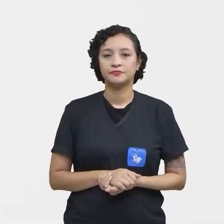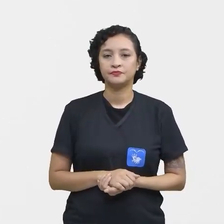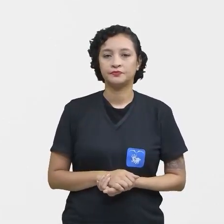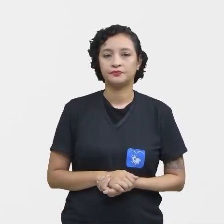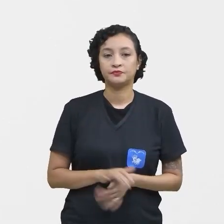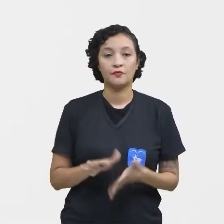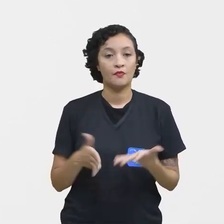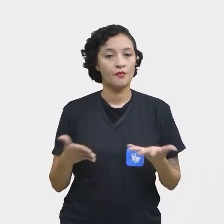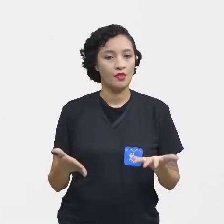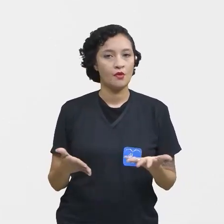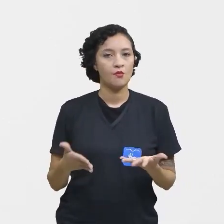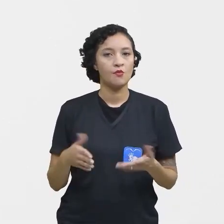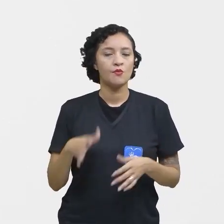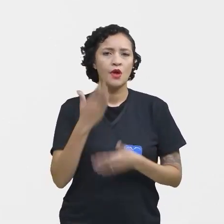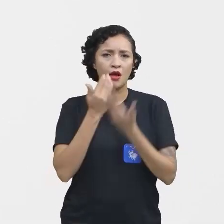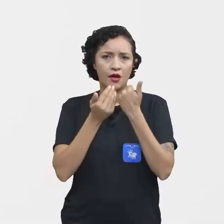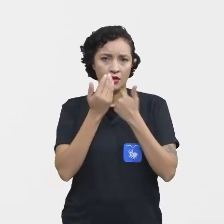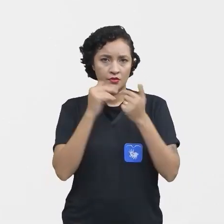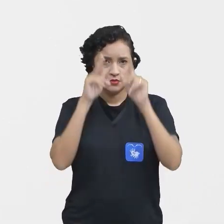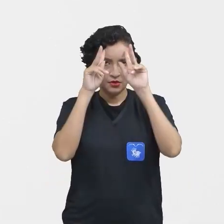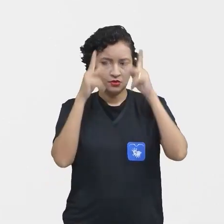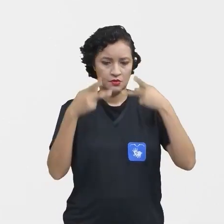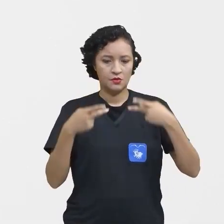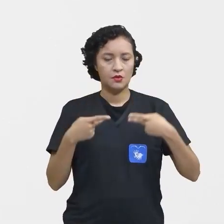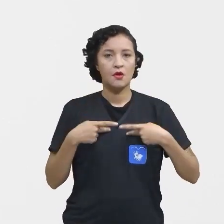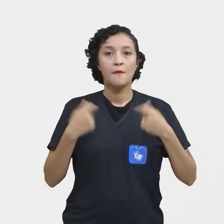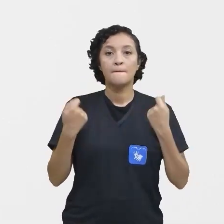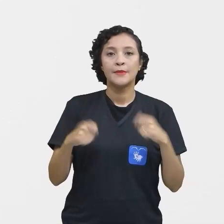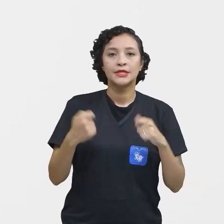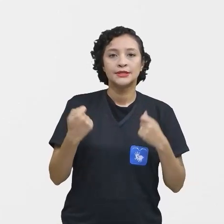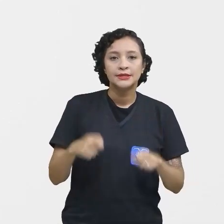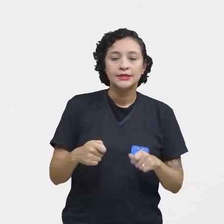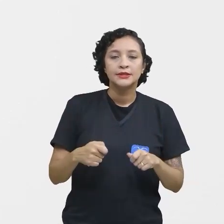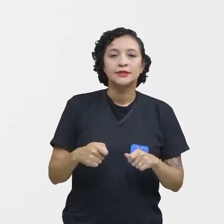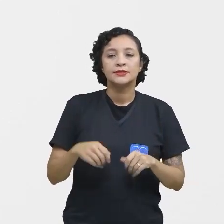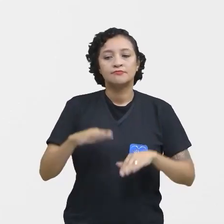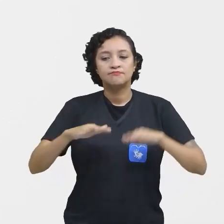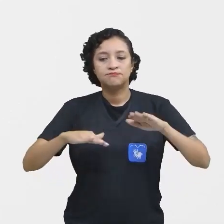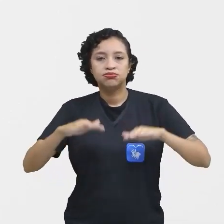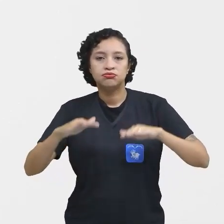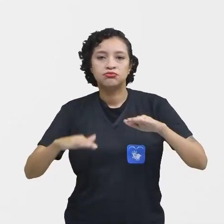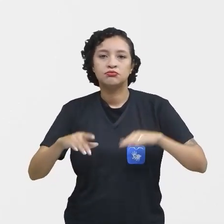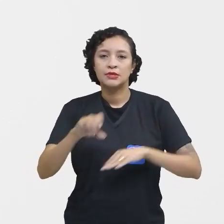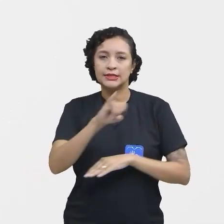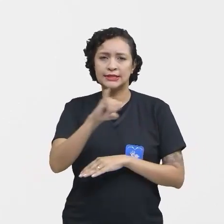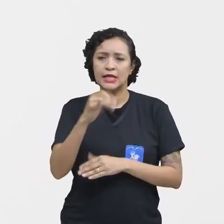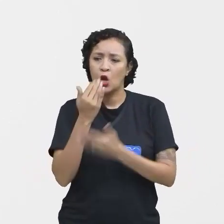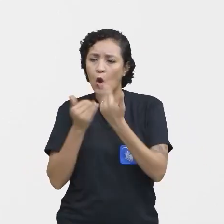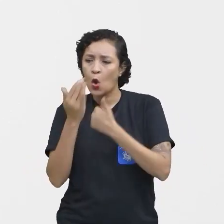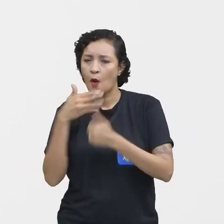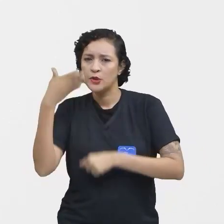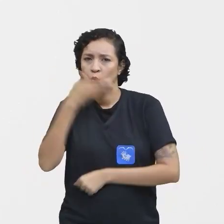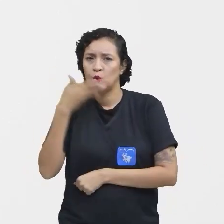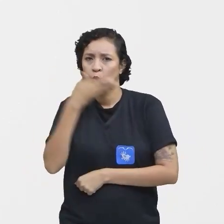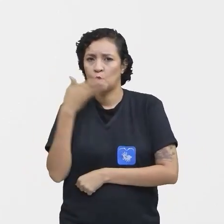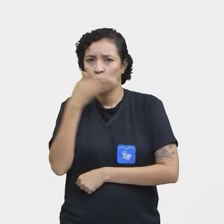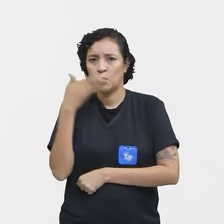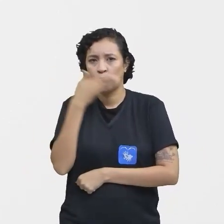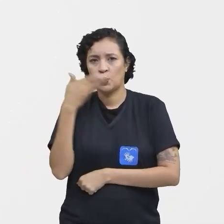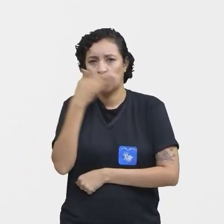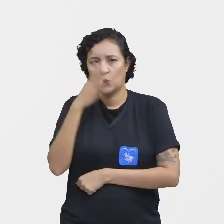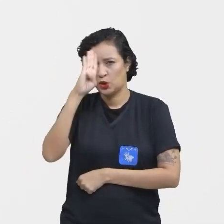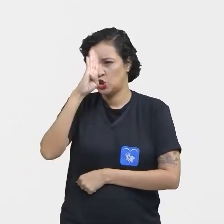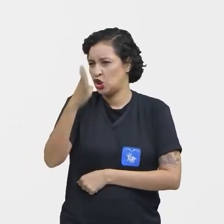a alimentação do ser humano, ela precisa ser balanceada. Imagine se você comesse só doce, só